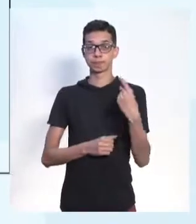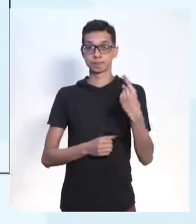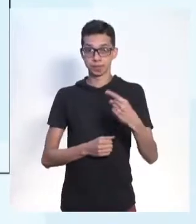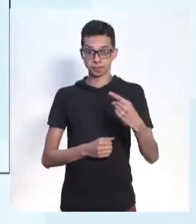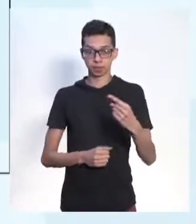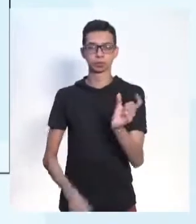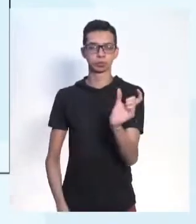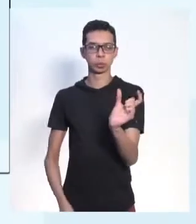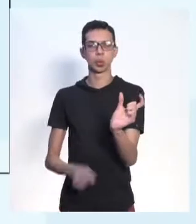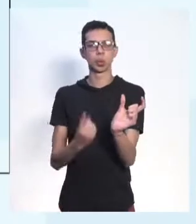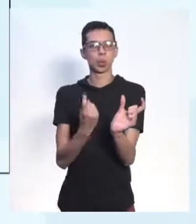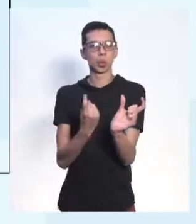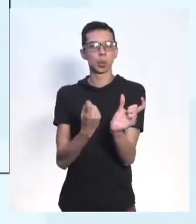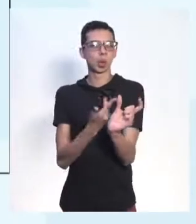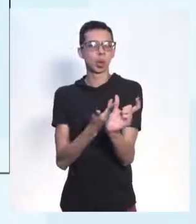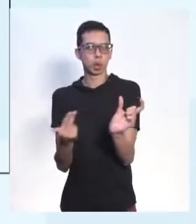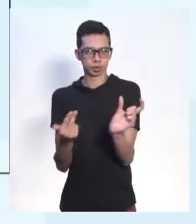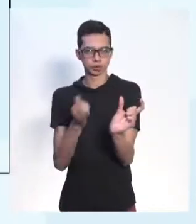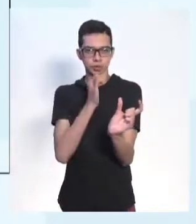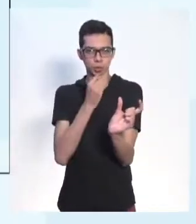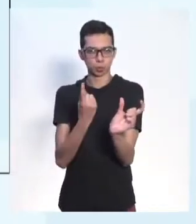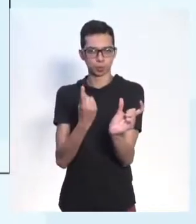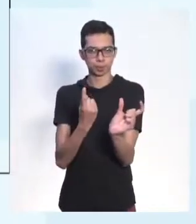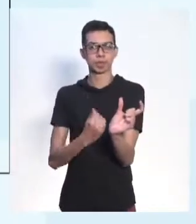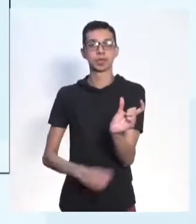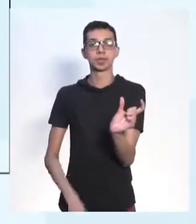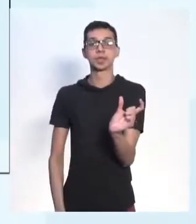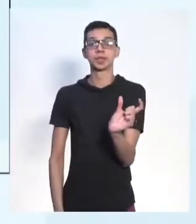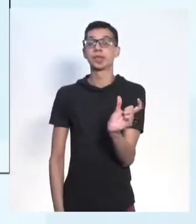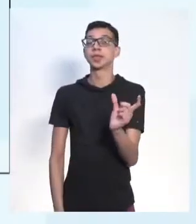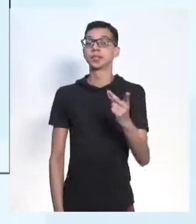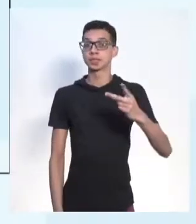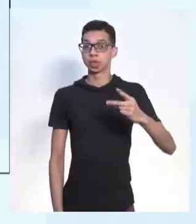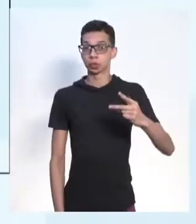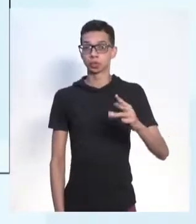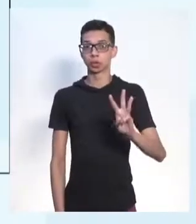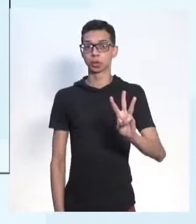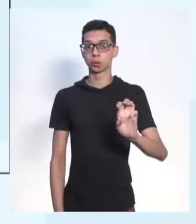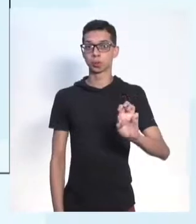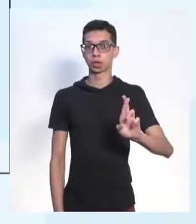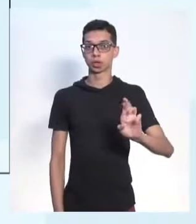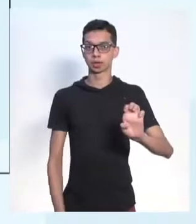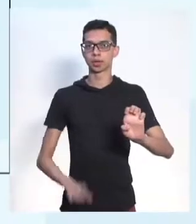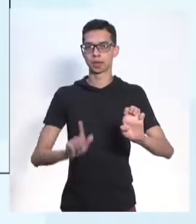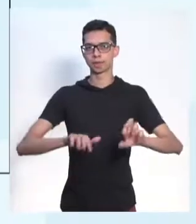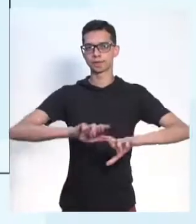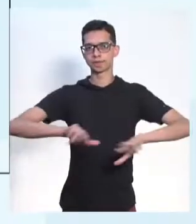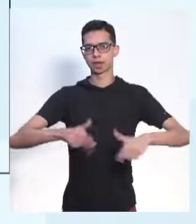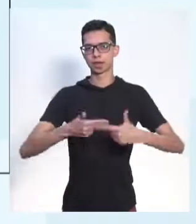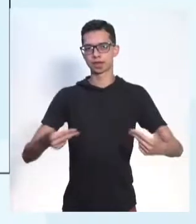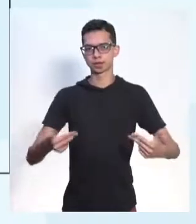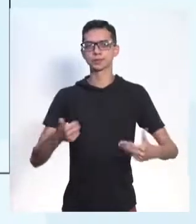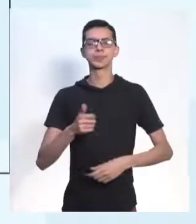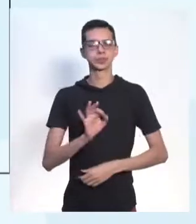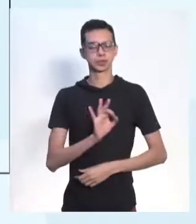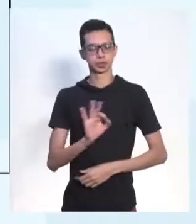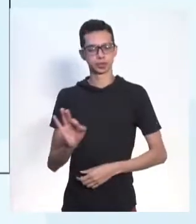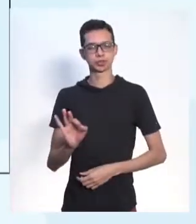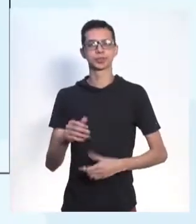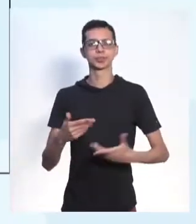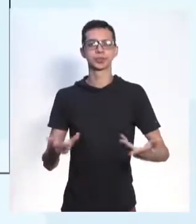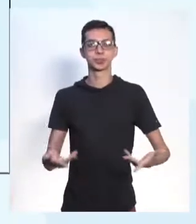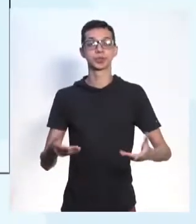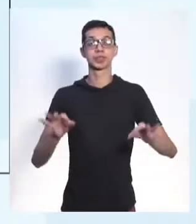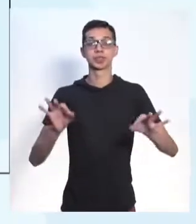plural. Isso, então esse was na primeira, was foi bem sucedido, né? Essa palavra successful quer dizer bem